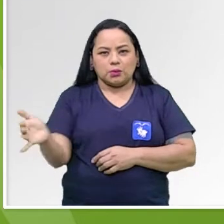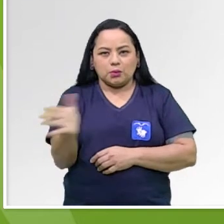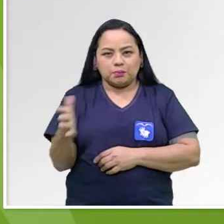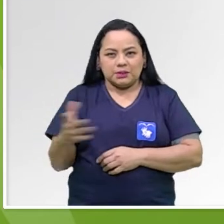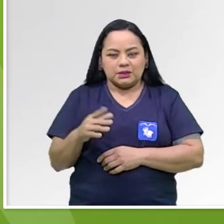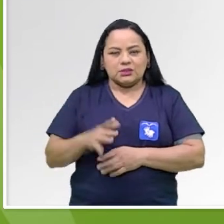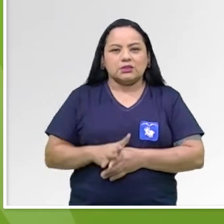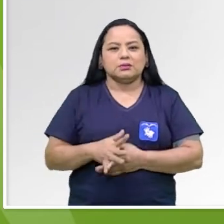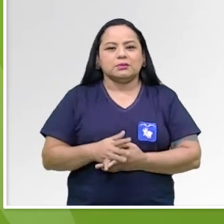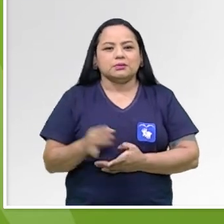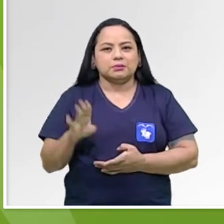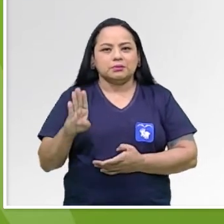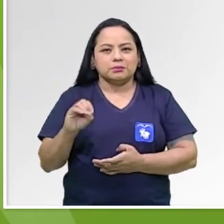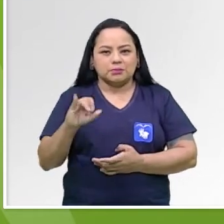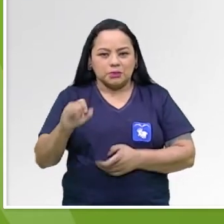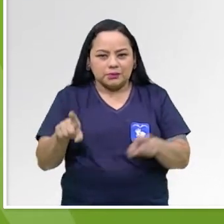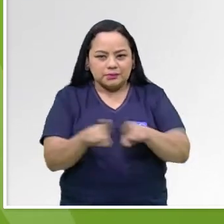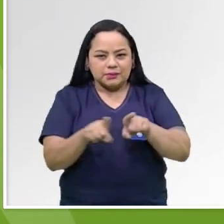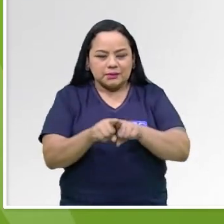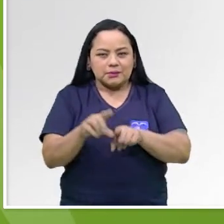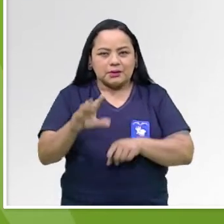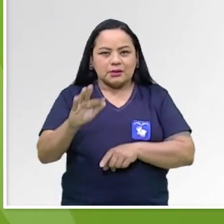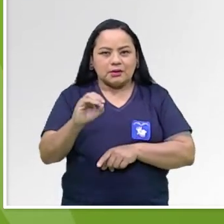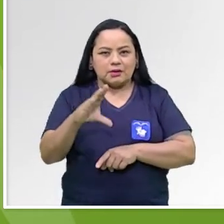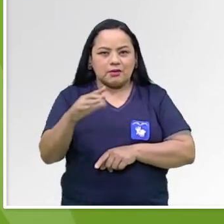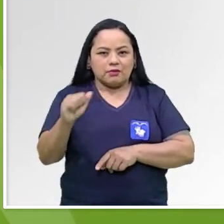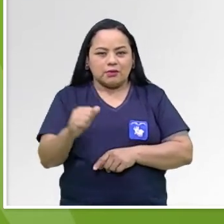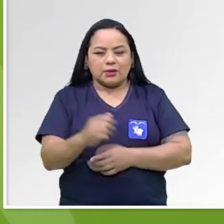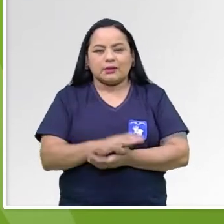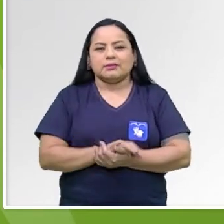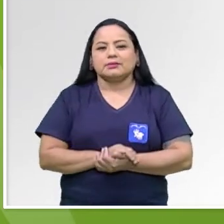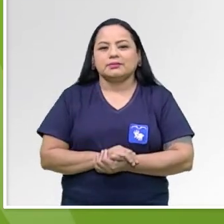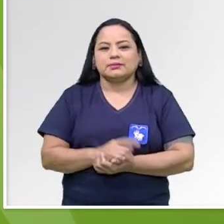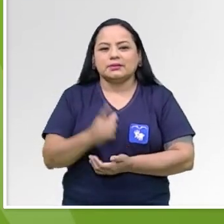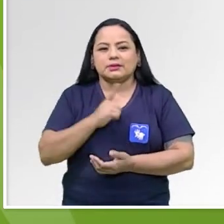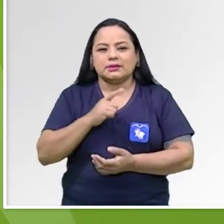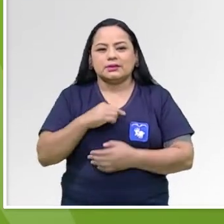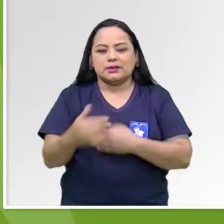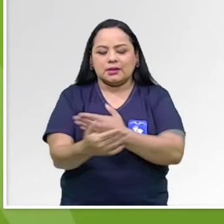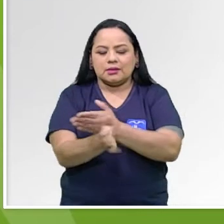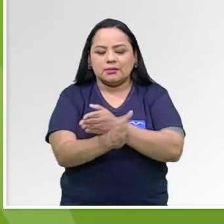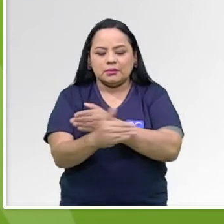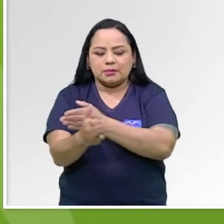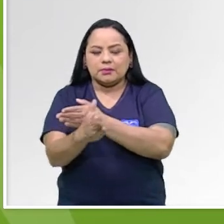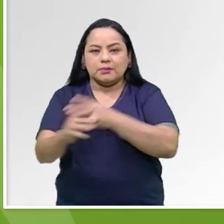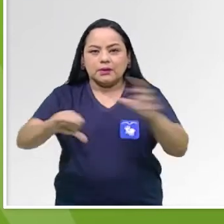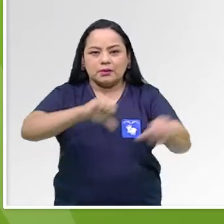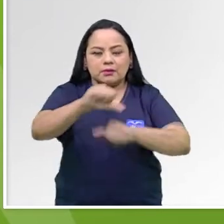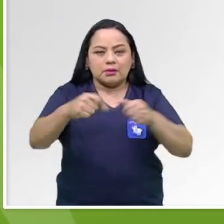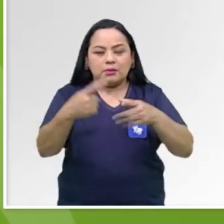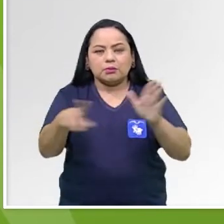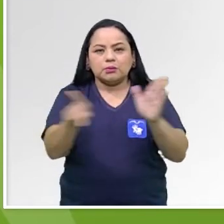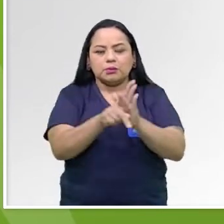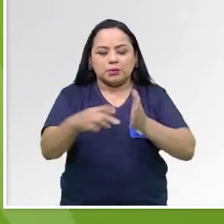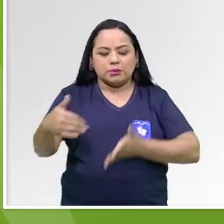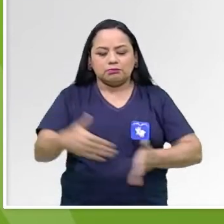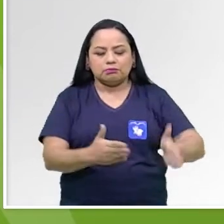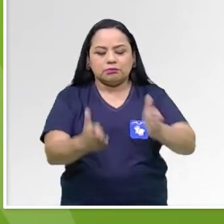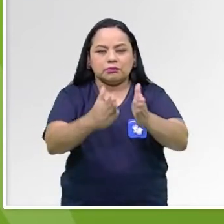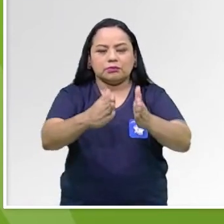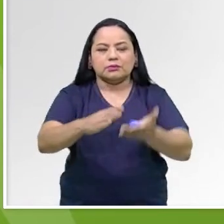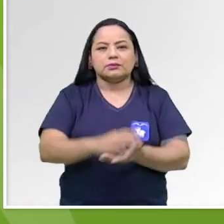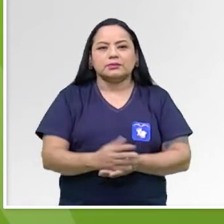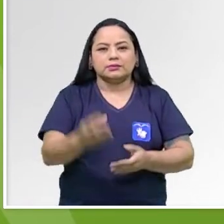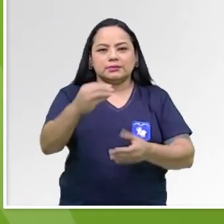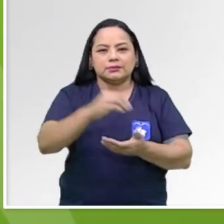E aí os seus membros dianteiros, eles são modificados justamente para o nado. E aí, no caso, tirando